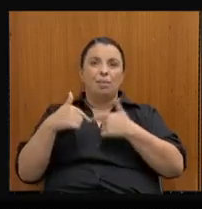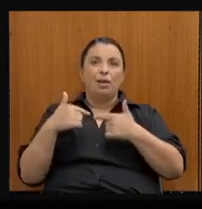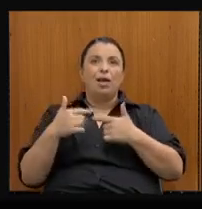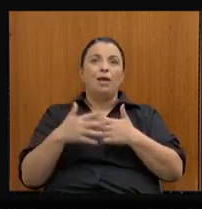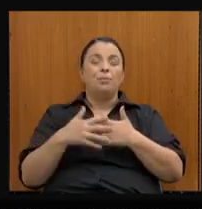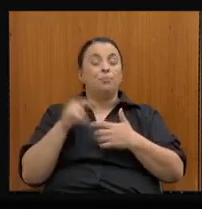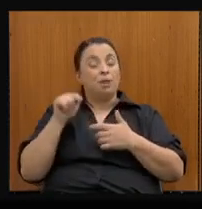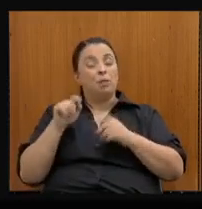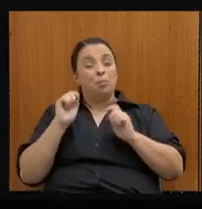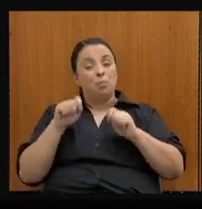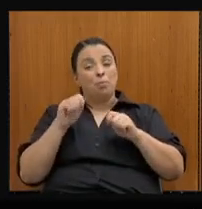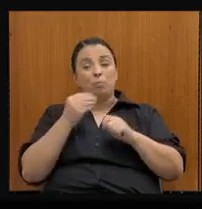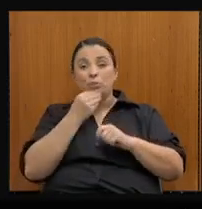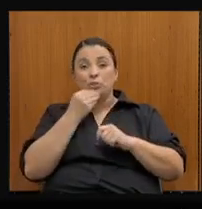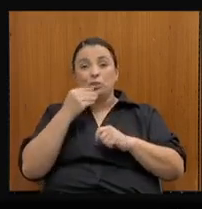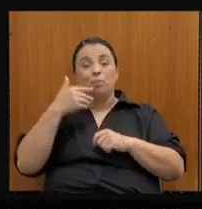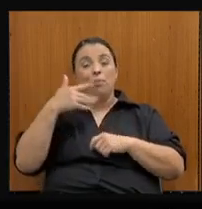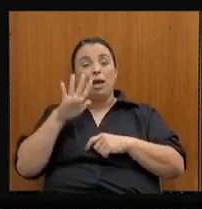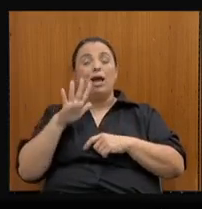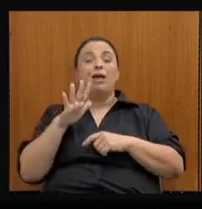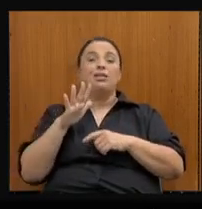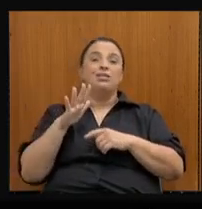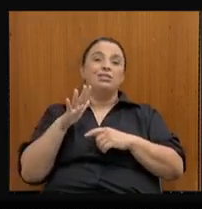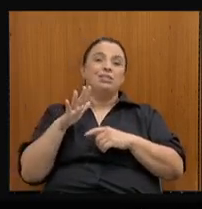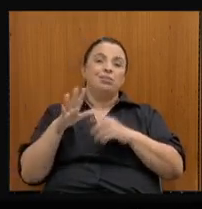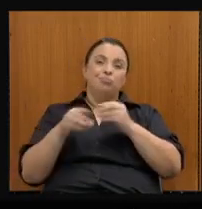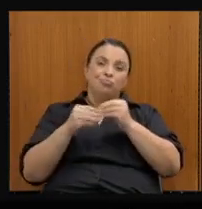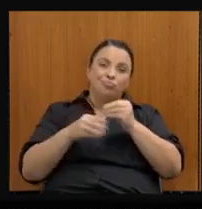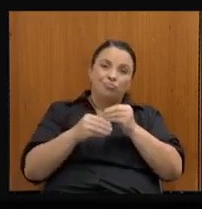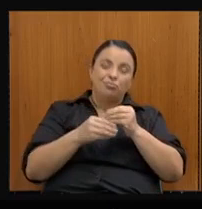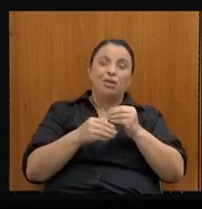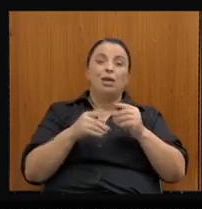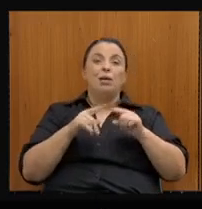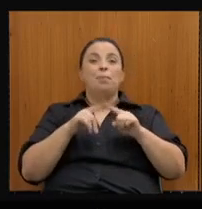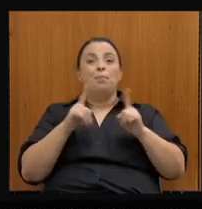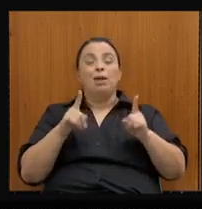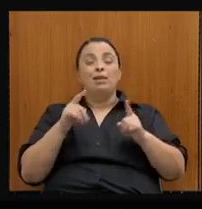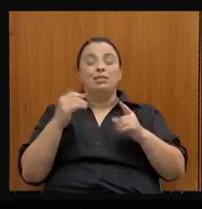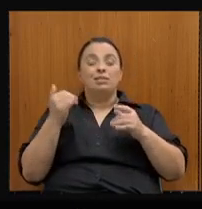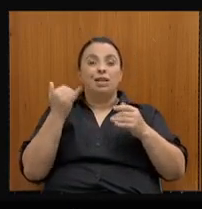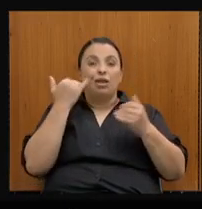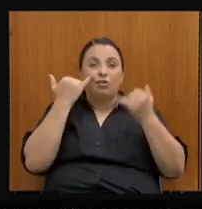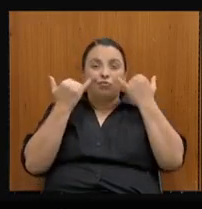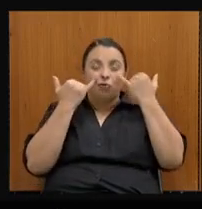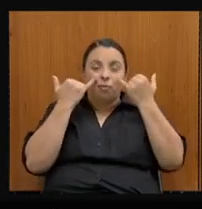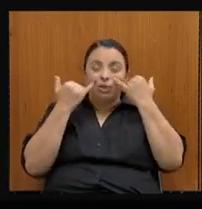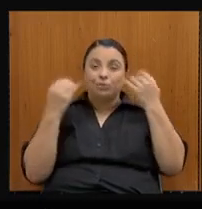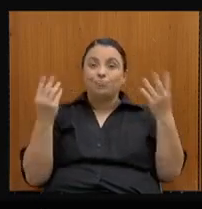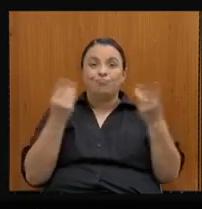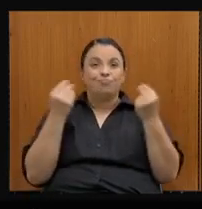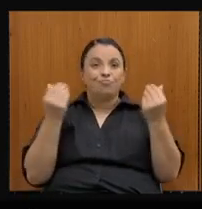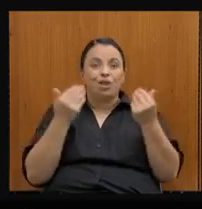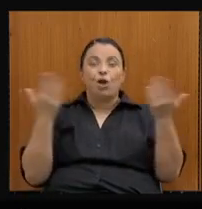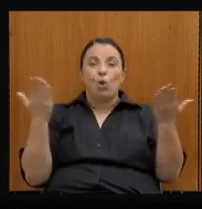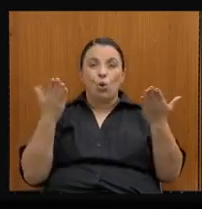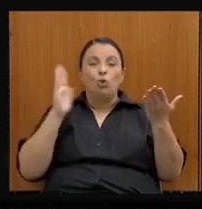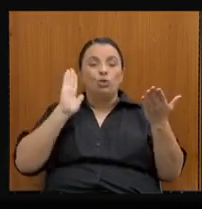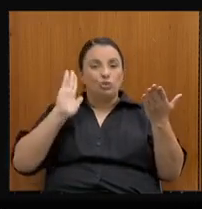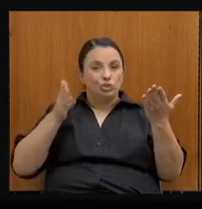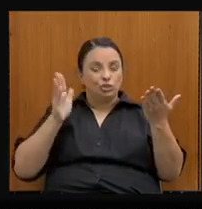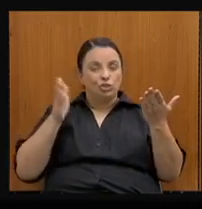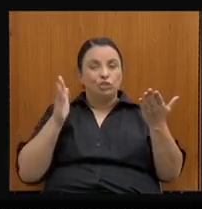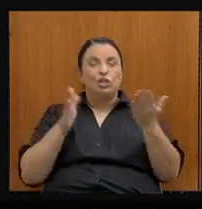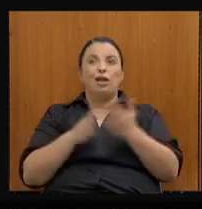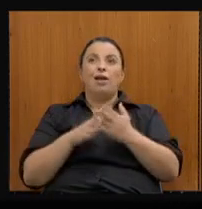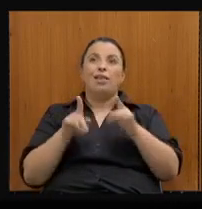certeza contribui até melhor do que eu recebendo mas dada a riqueza de informações e daqui hoje é a